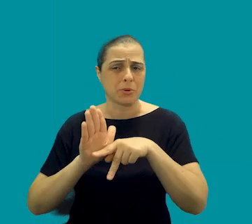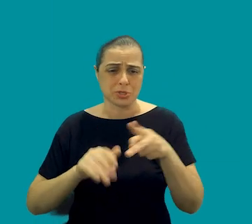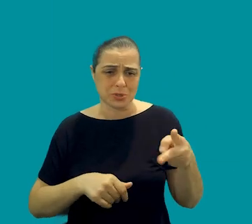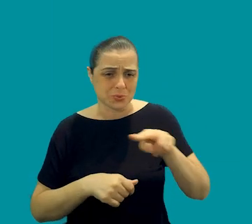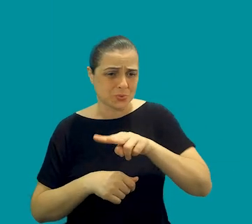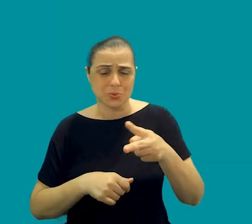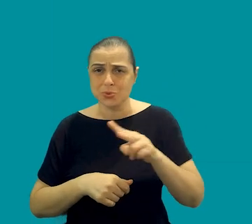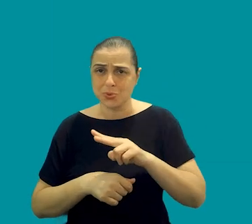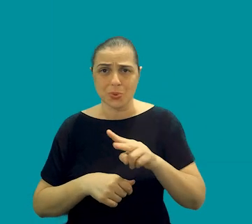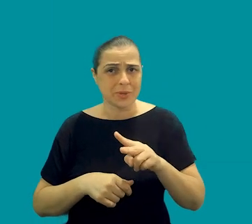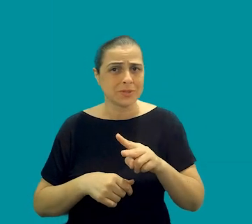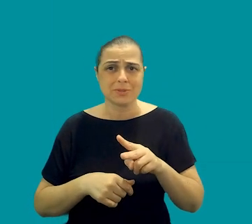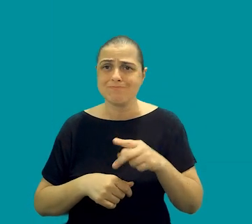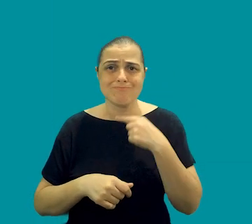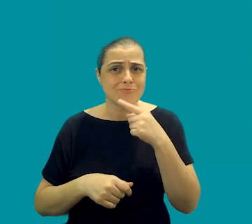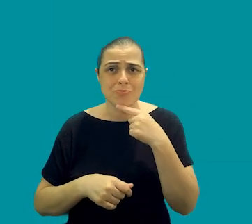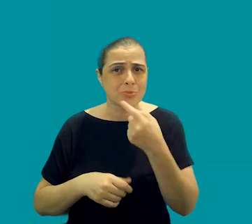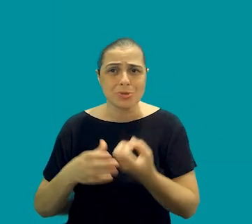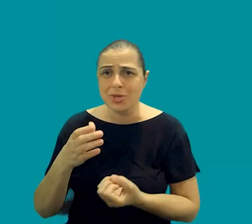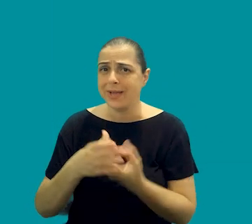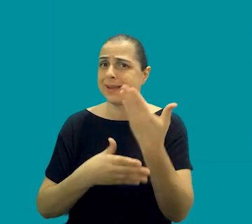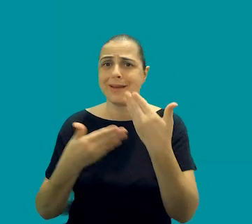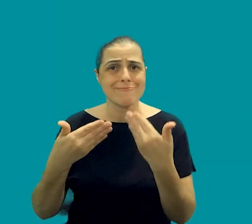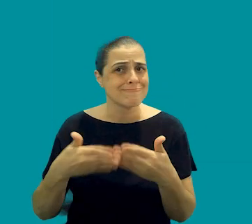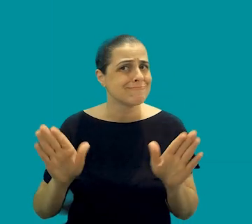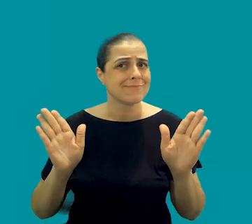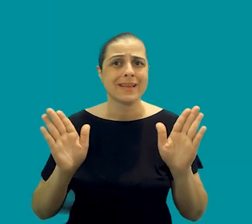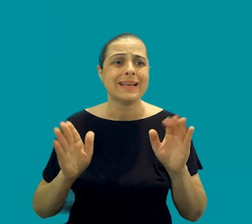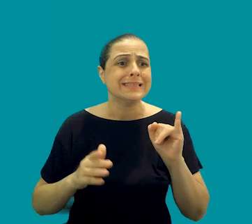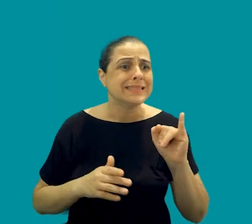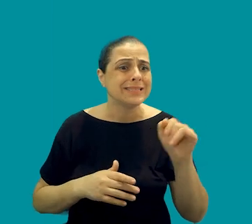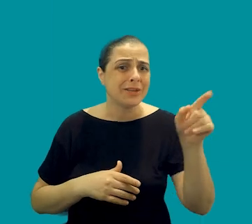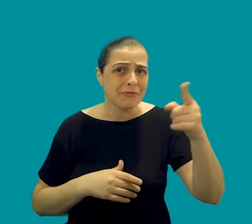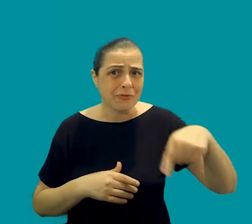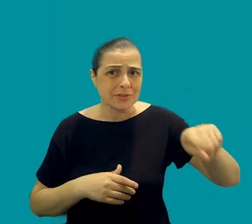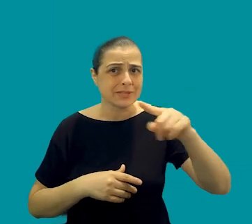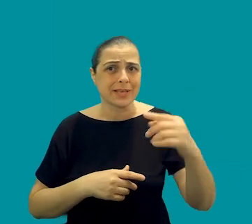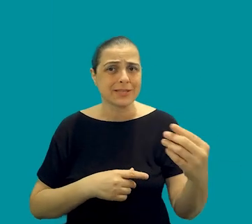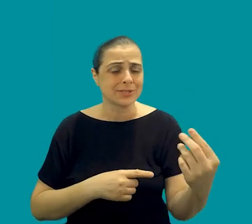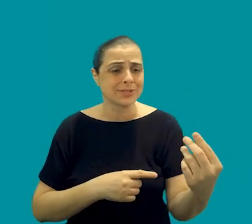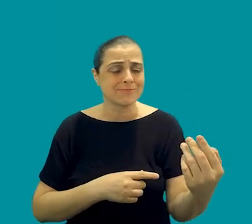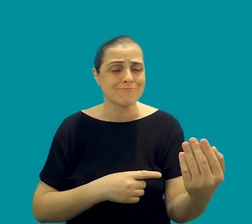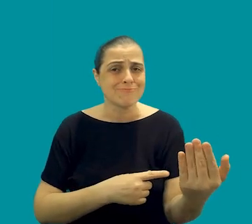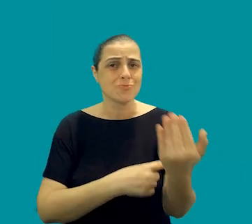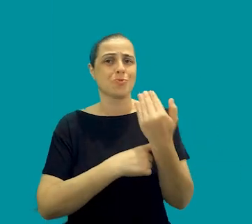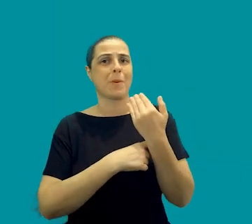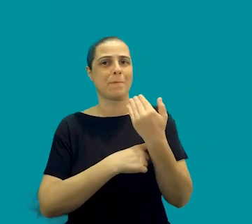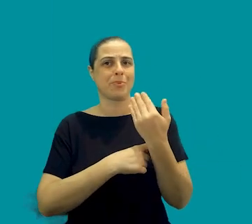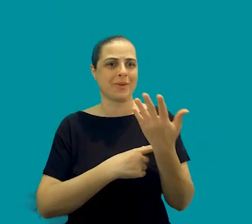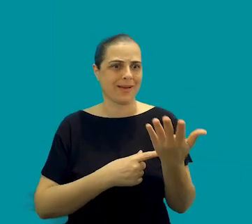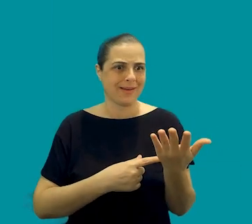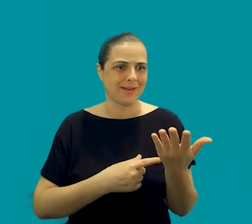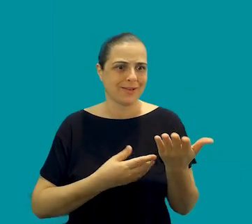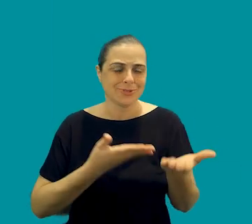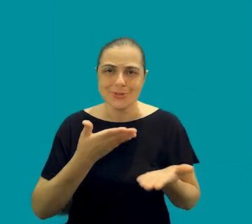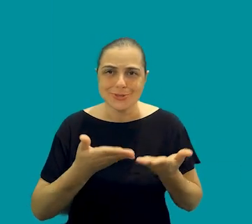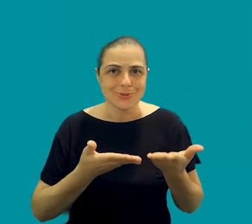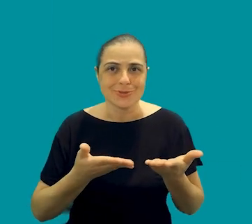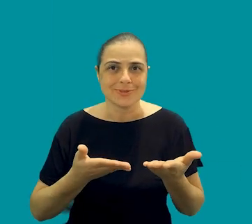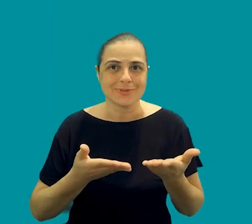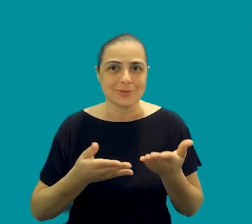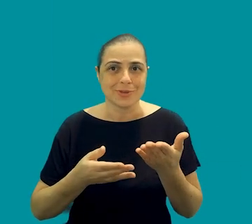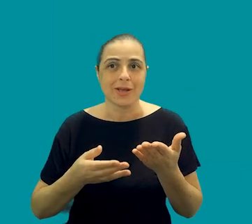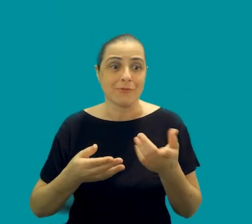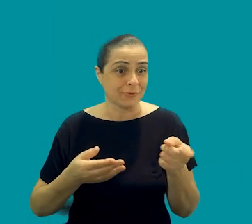não existiriam, e nem as sementes delas, sem o olhar de vocês, a contextualização de vocês, o cuidado de vocês e o monitoramento